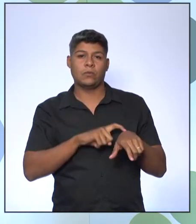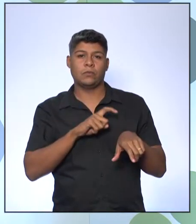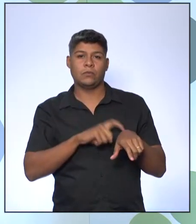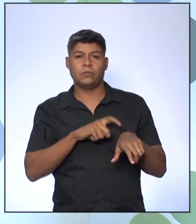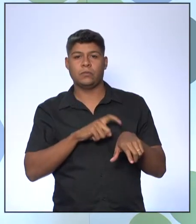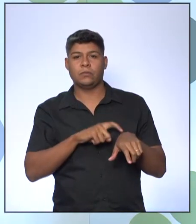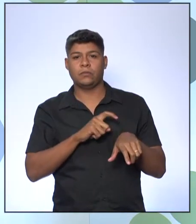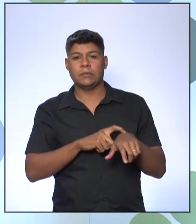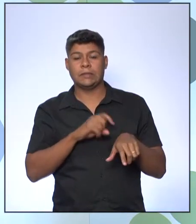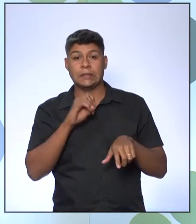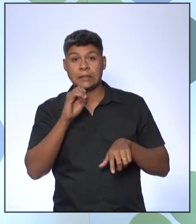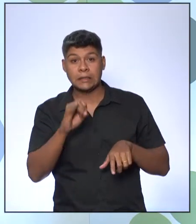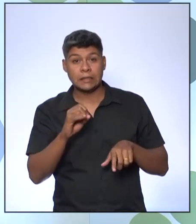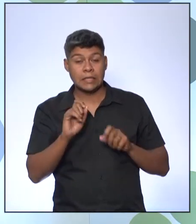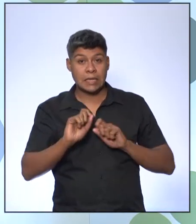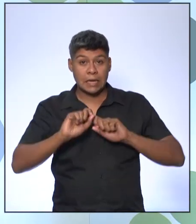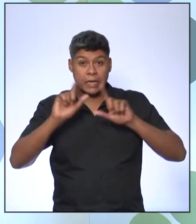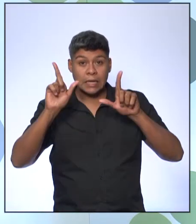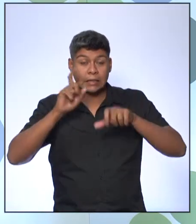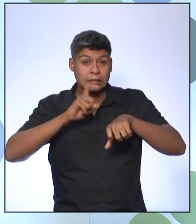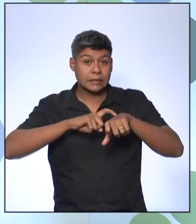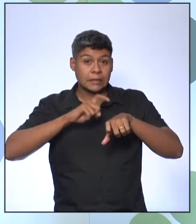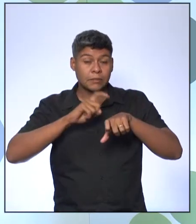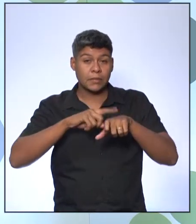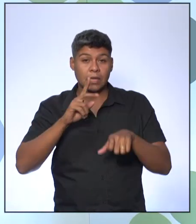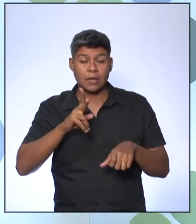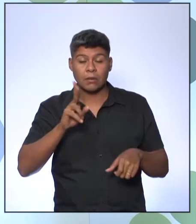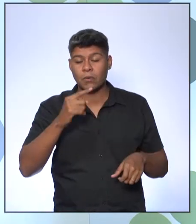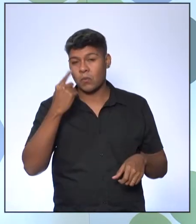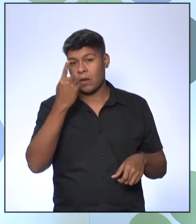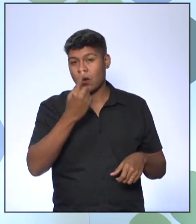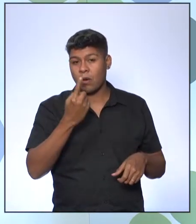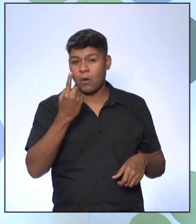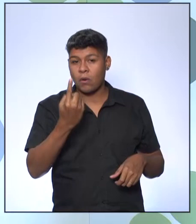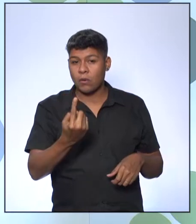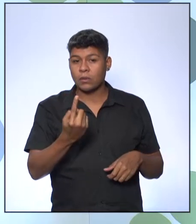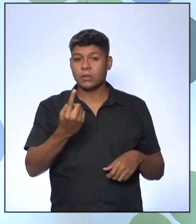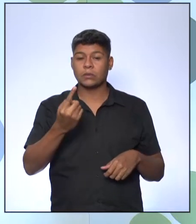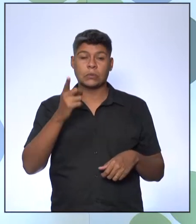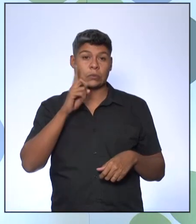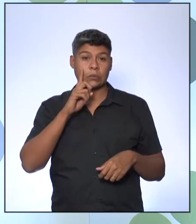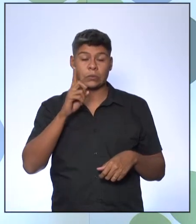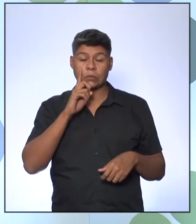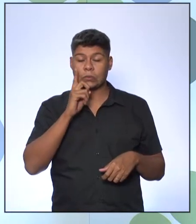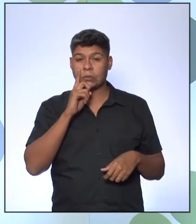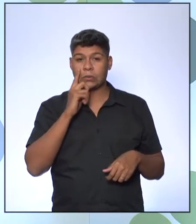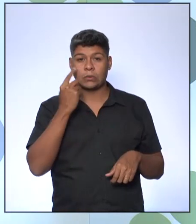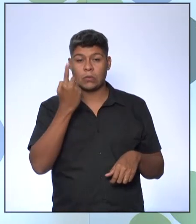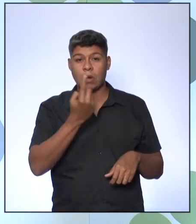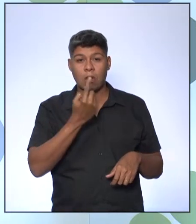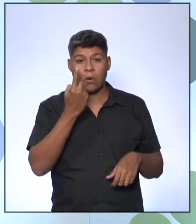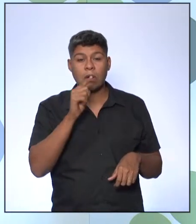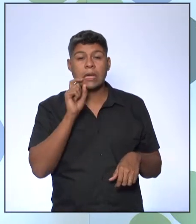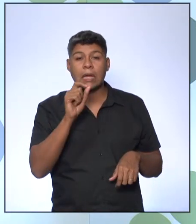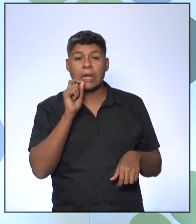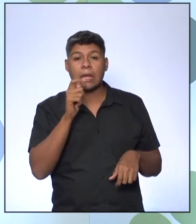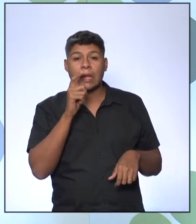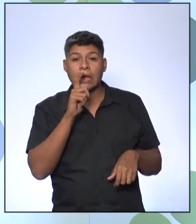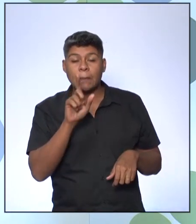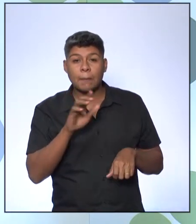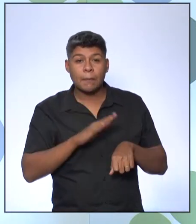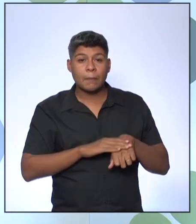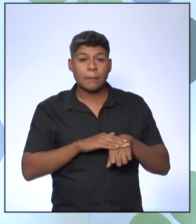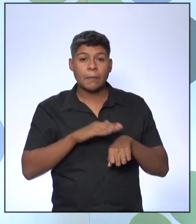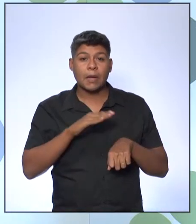tempo? Se eles ficarem ligados ao mesmo tempo, por 1 hora, todos ligados por 1 hora, quem consome mais? Mas espera